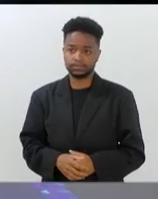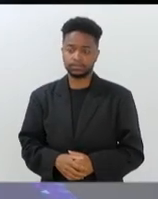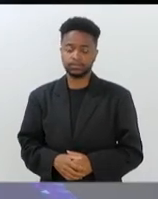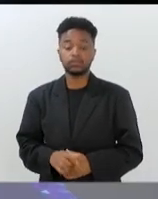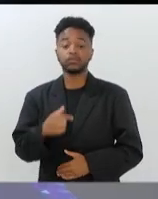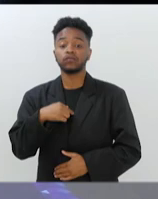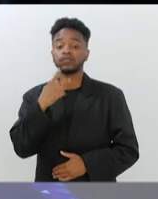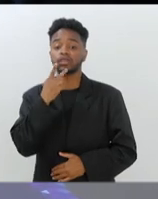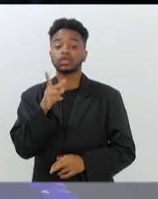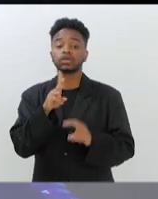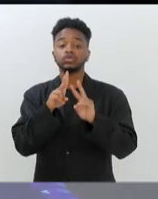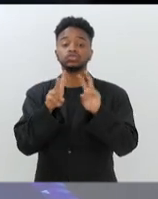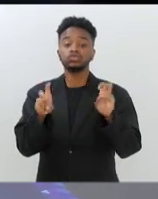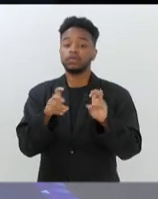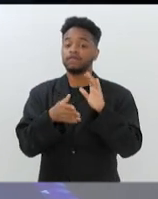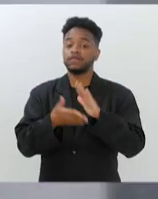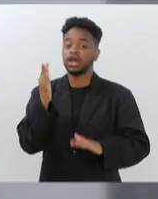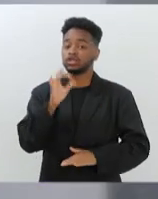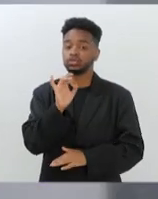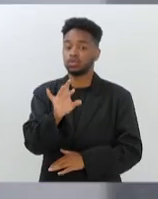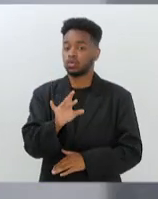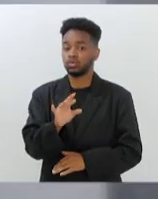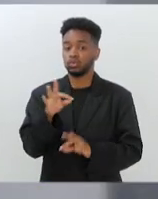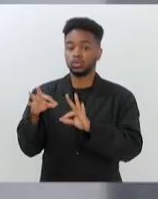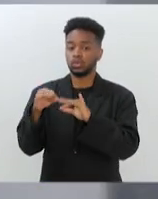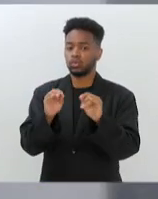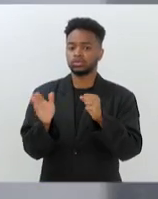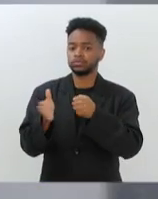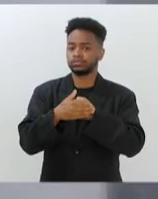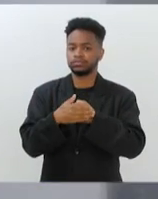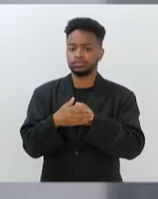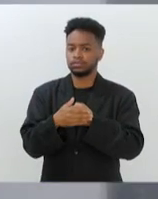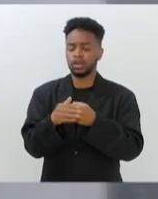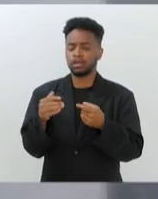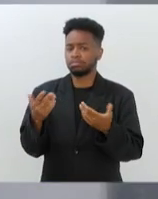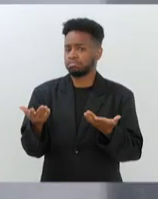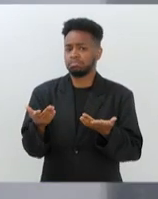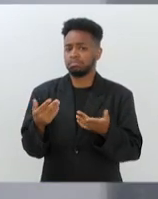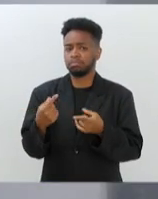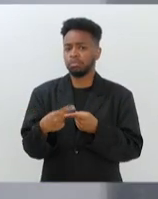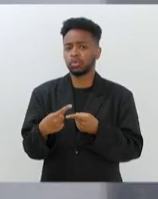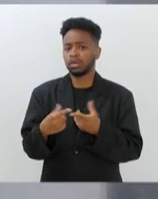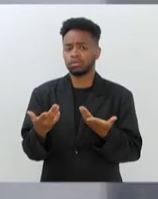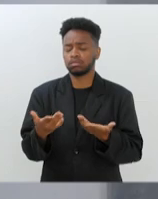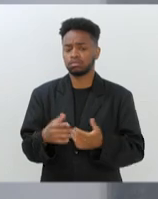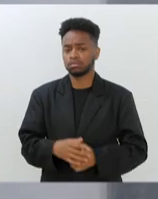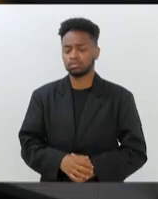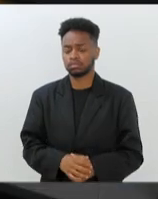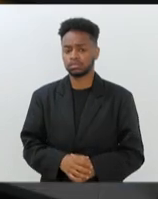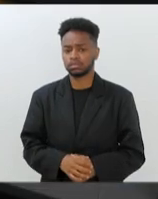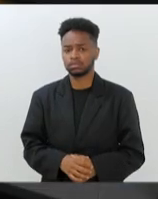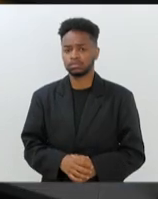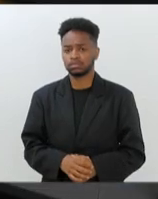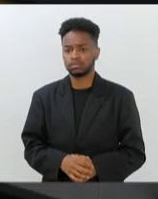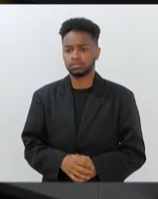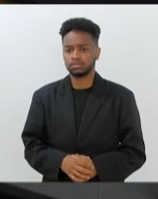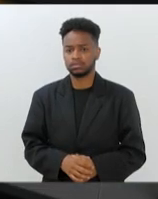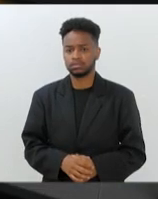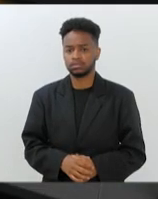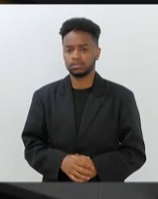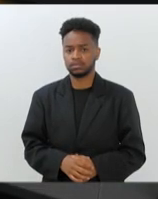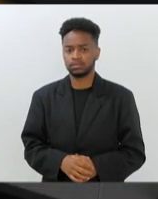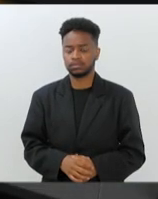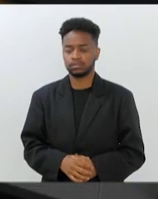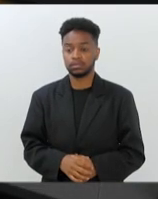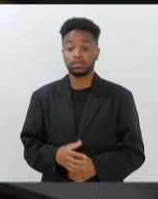referindo a questão das diárias todas estão em sigilo algum algum motivo especial para isso não fo a